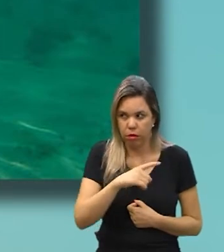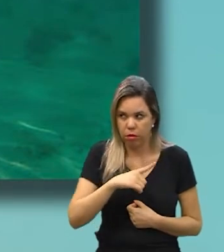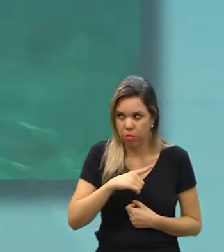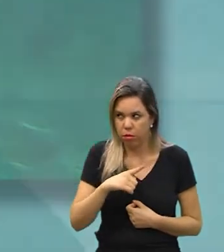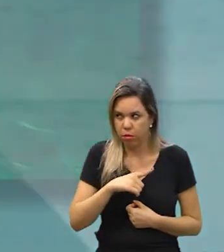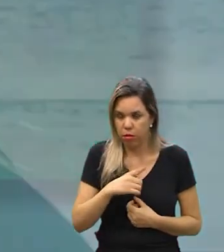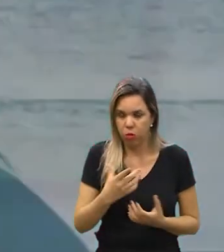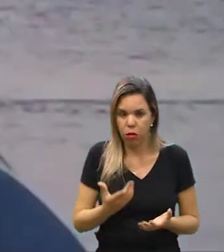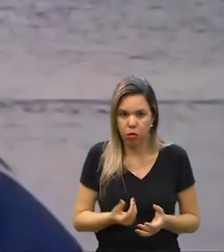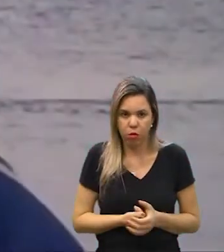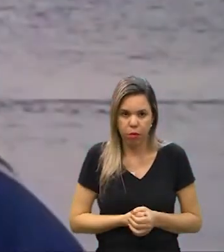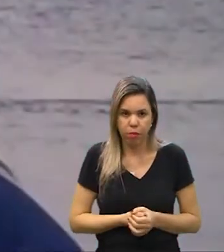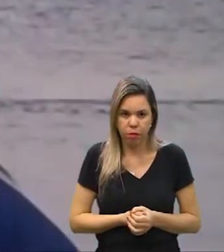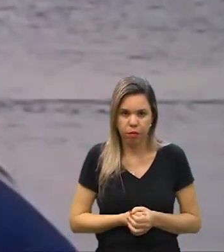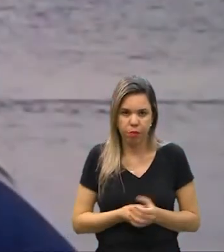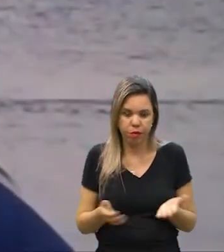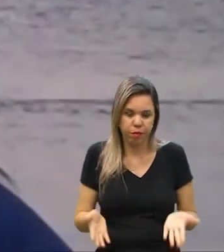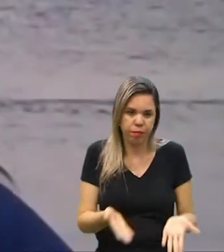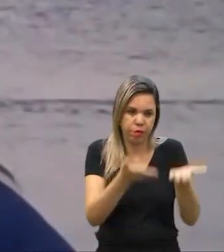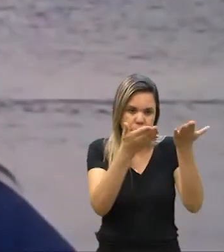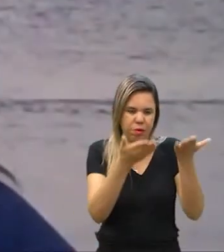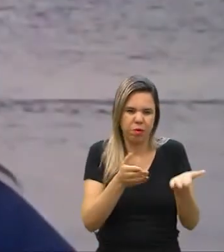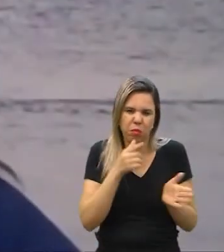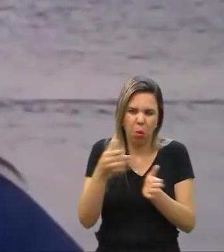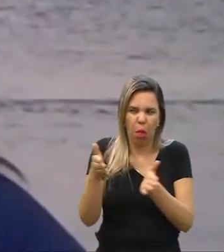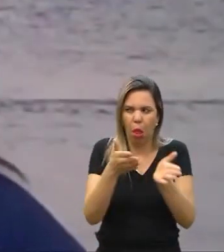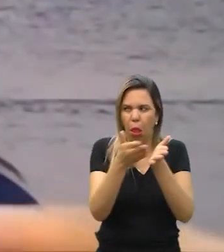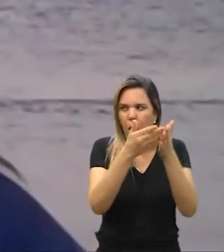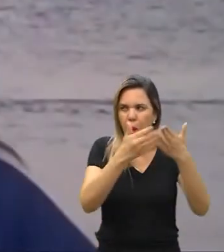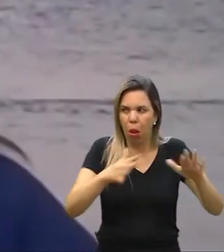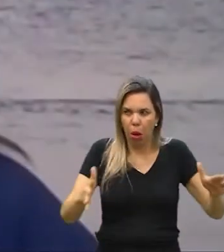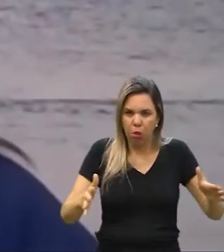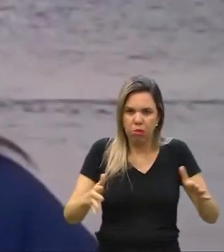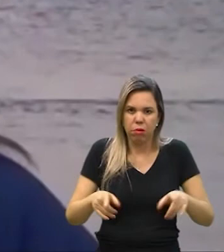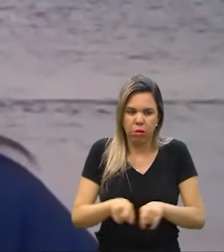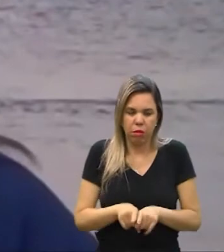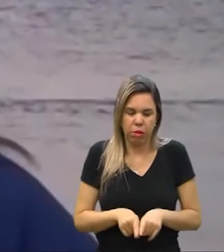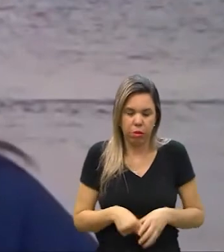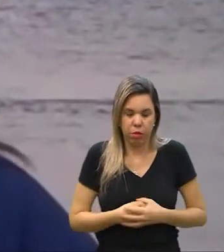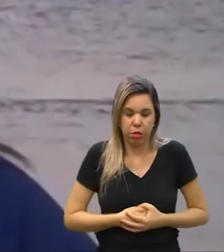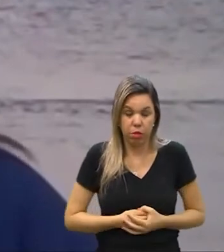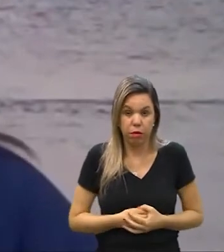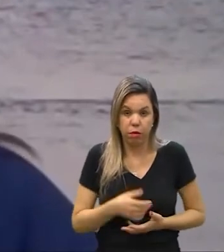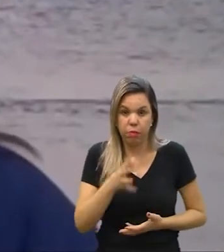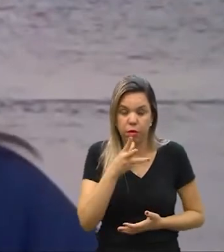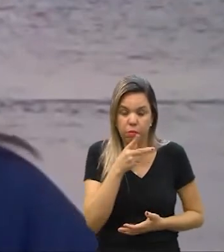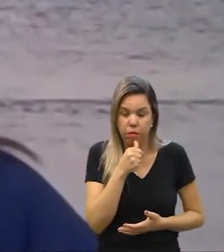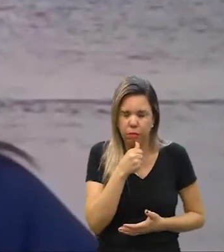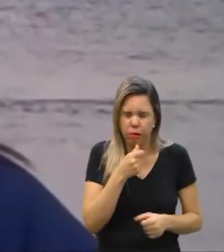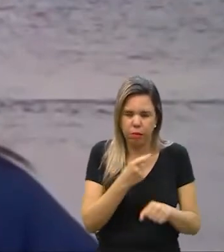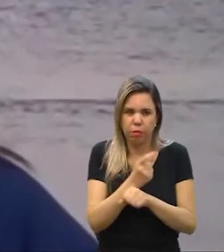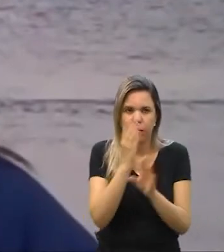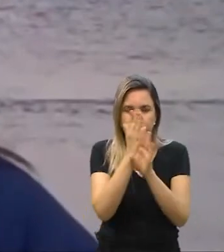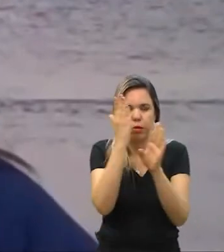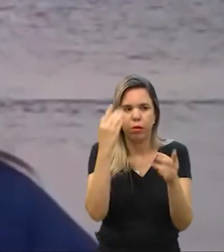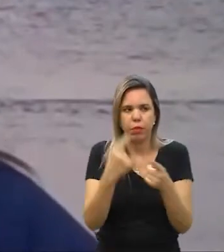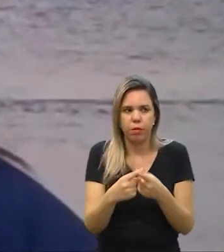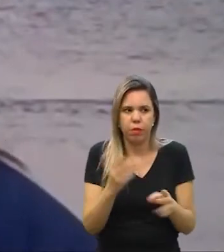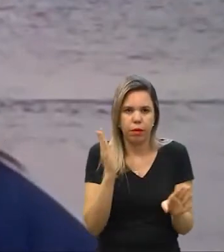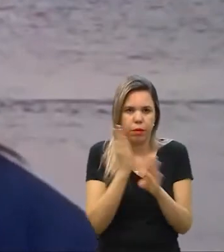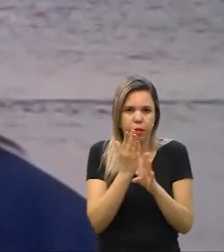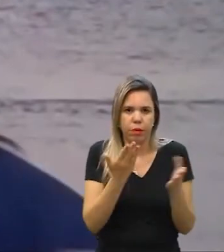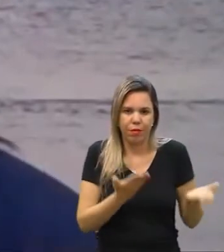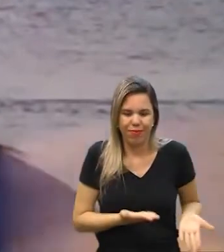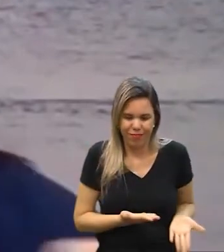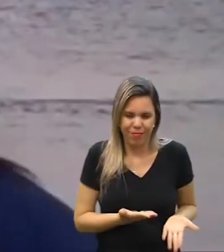larvas são levadas pelas correntes. Mas isso demorou para se descobrir, porque se achava